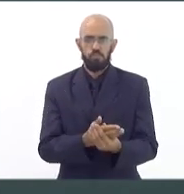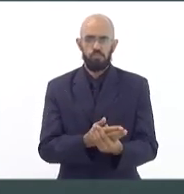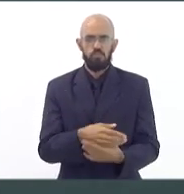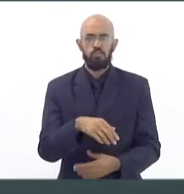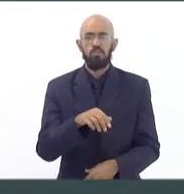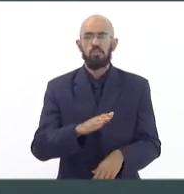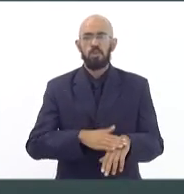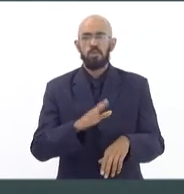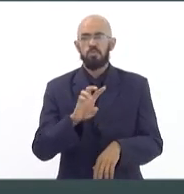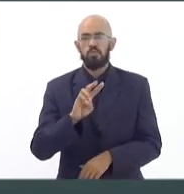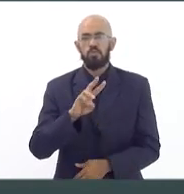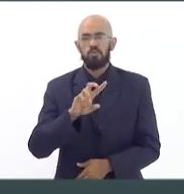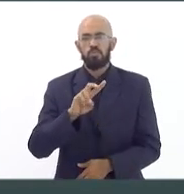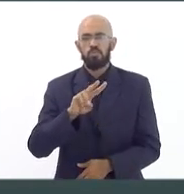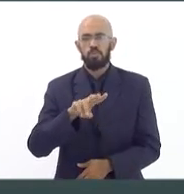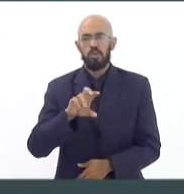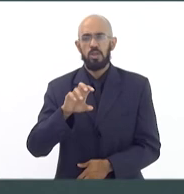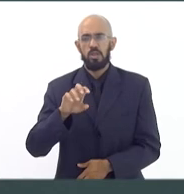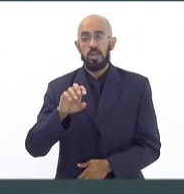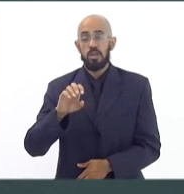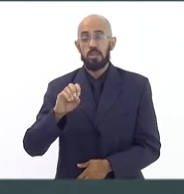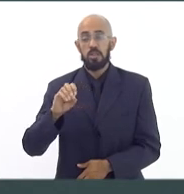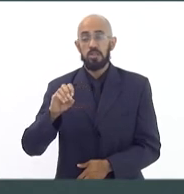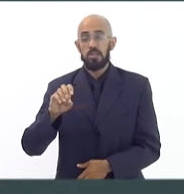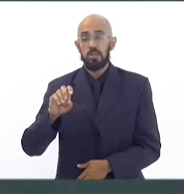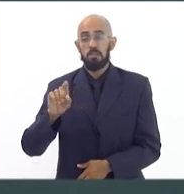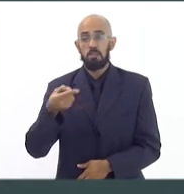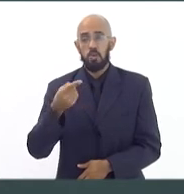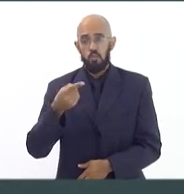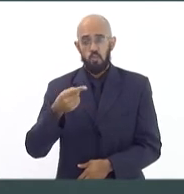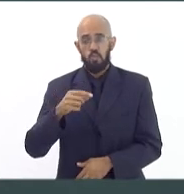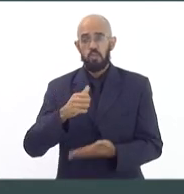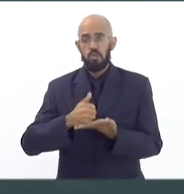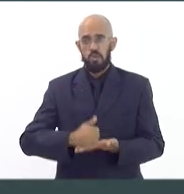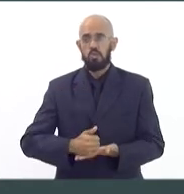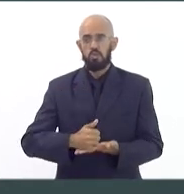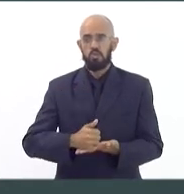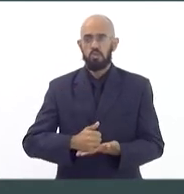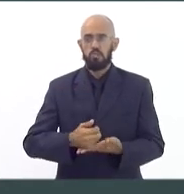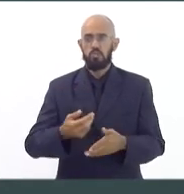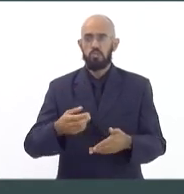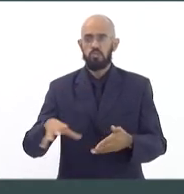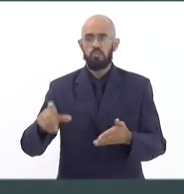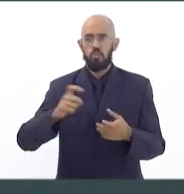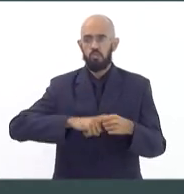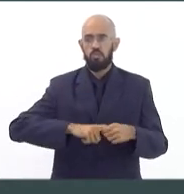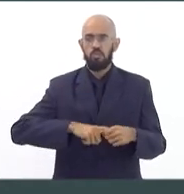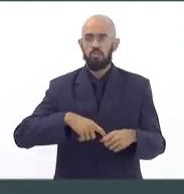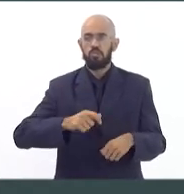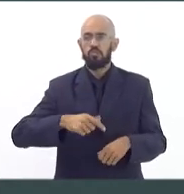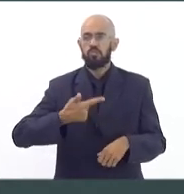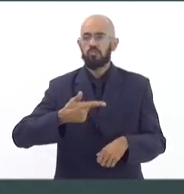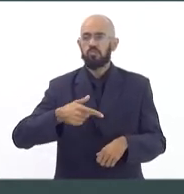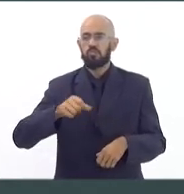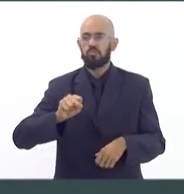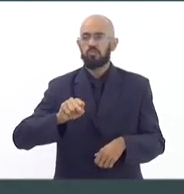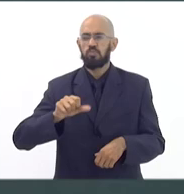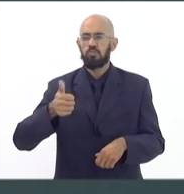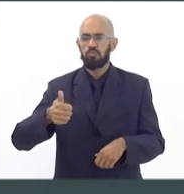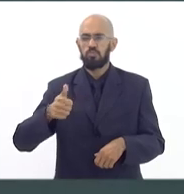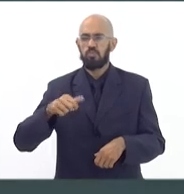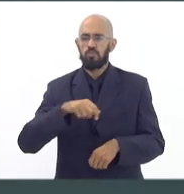apreendidos 281 estabelecimentos fiscalizados 15 foram interditados de 21 outras